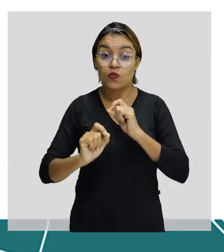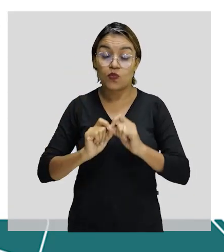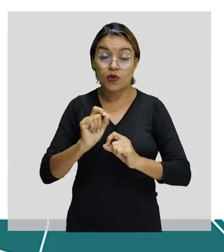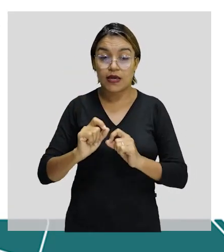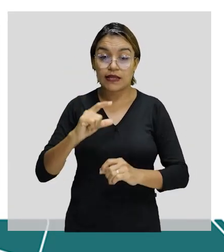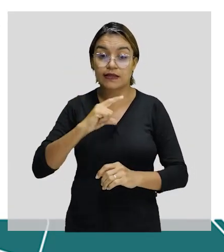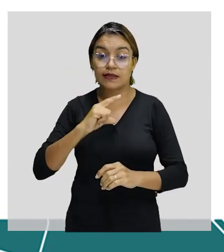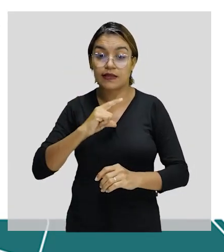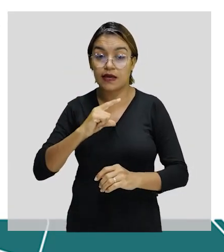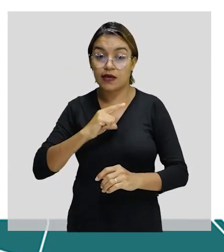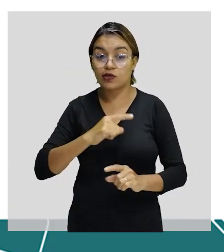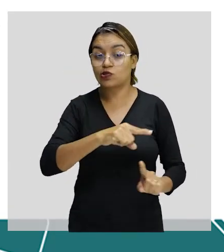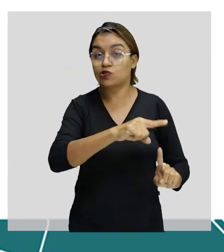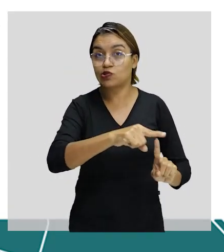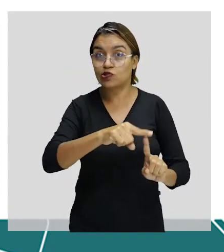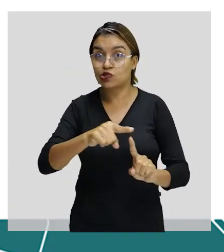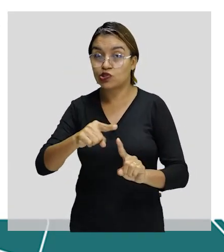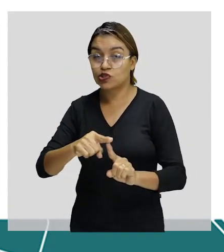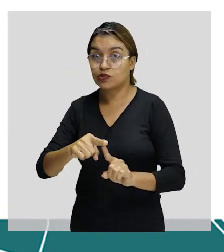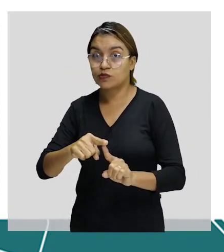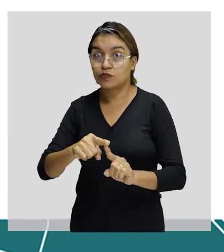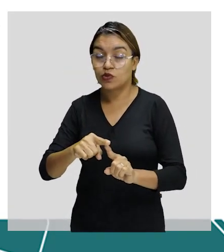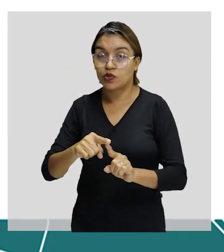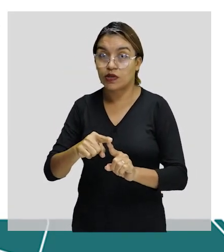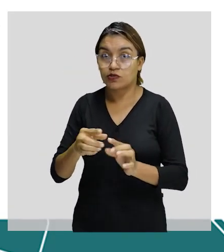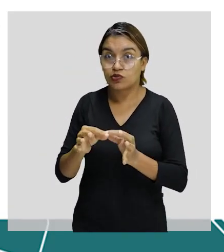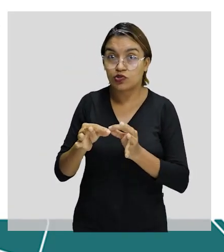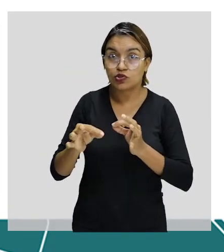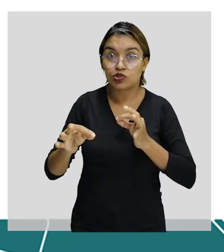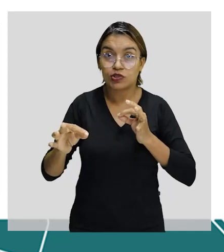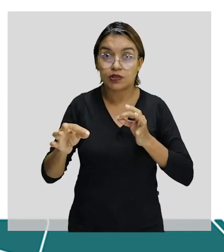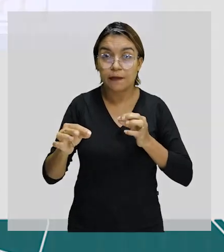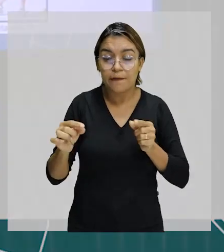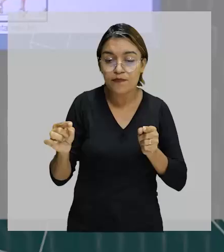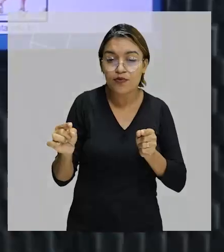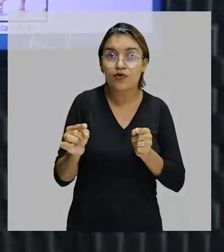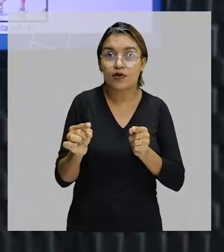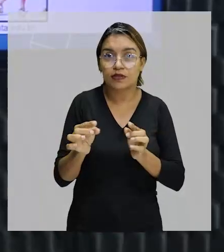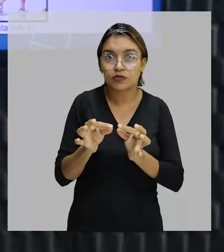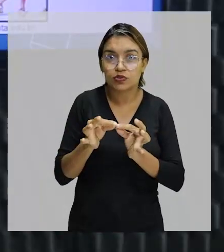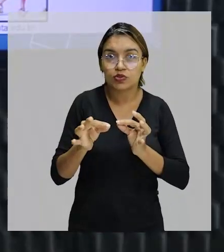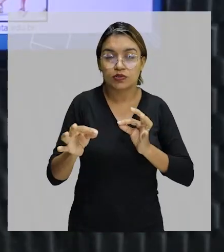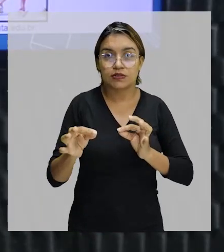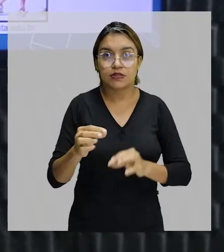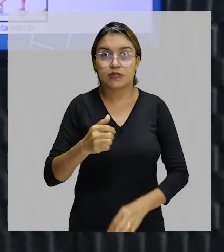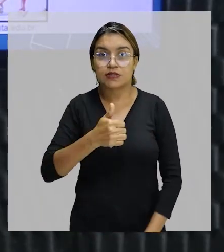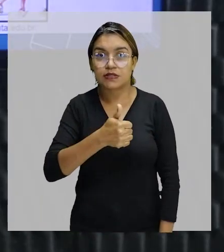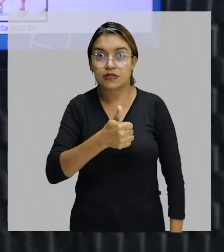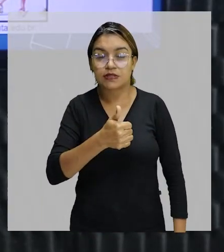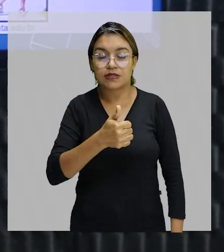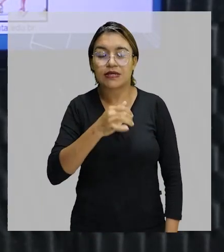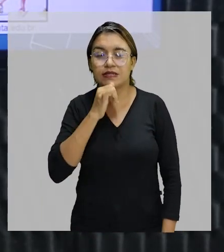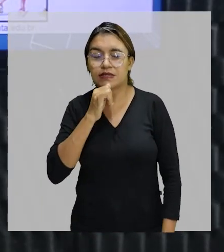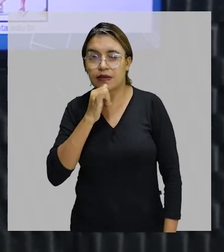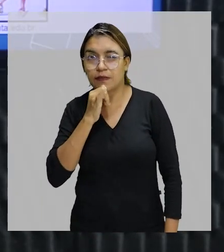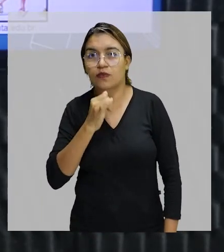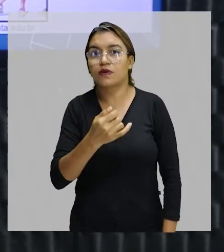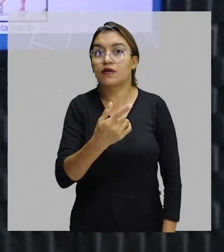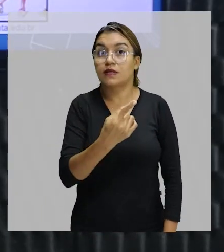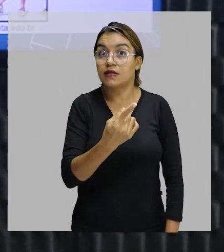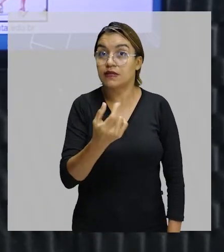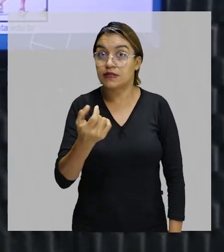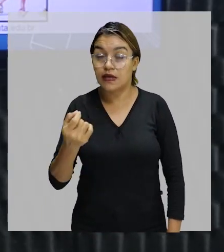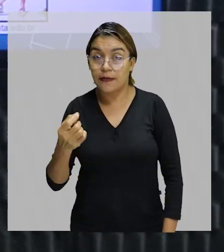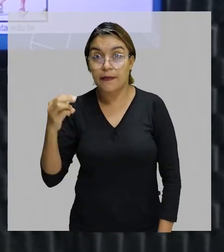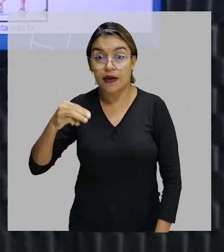provas que têm as menores distâncias, são as mais curtinhas. As provas de 100 metros, as provas de 200